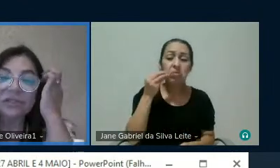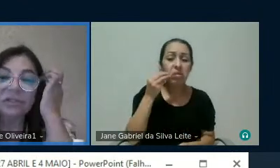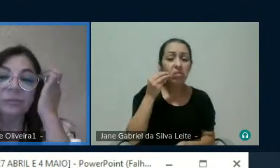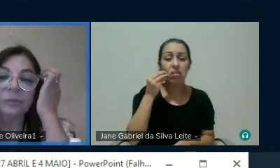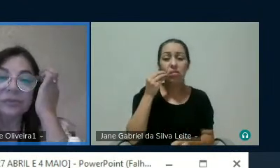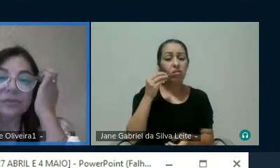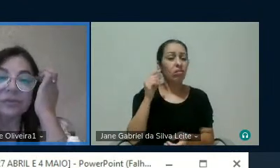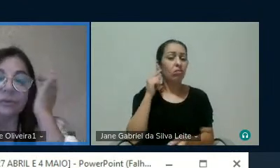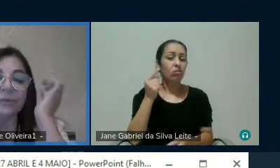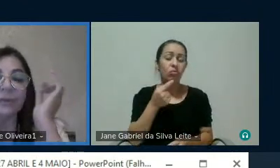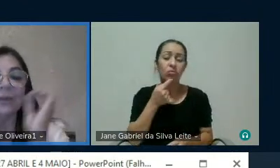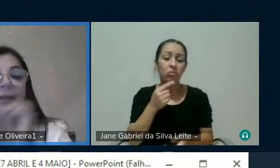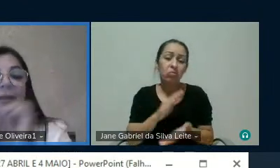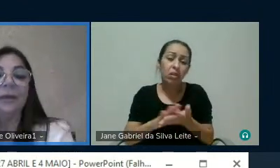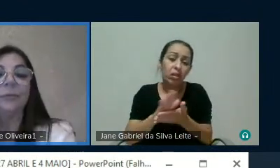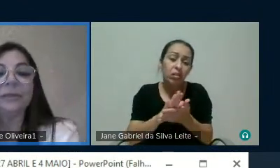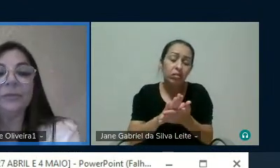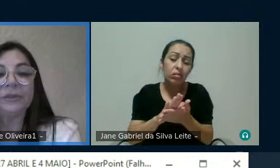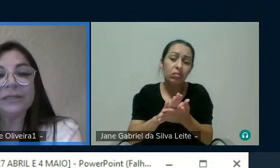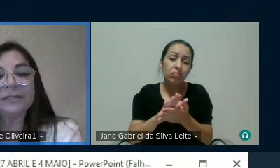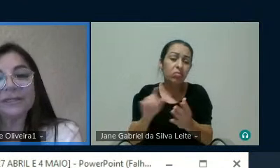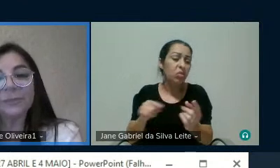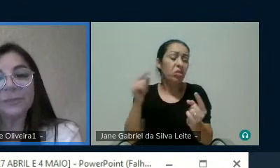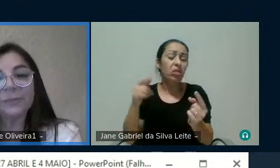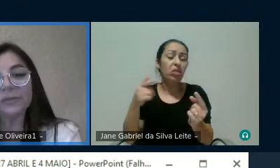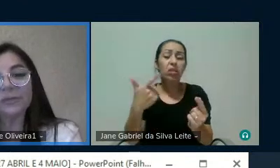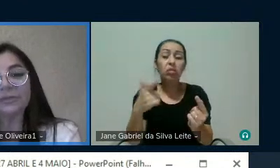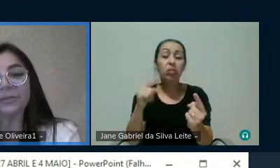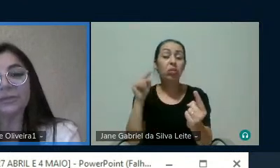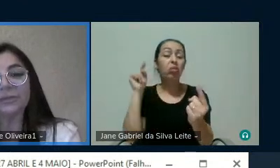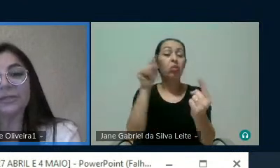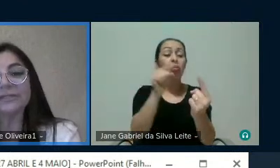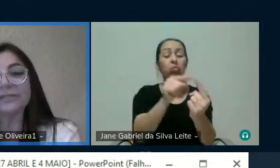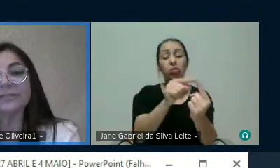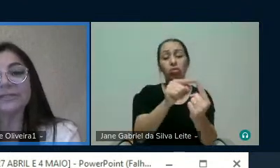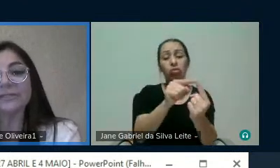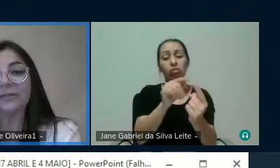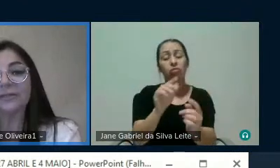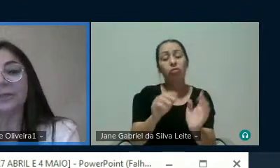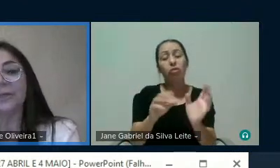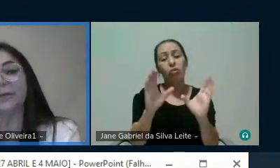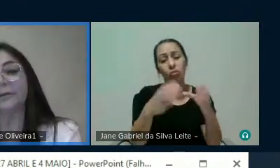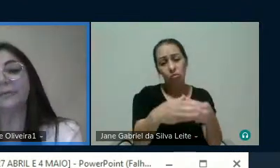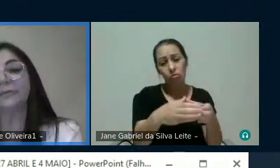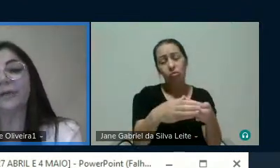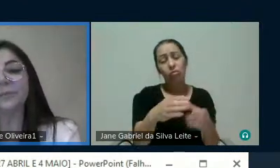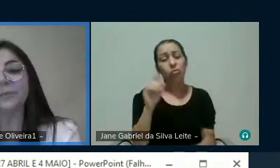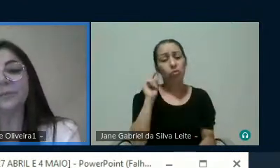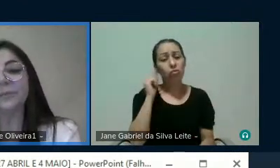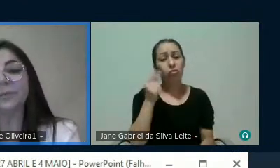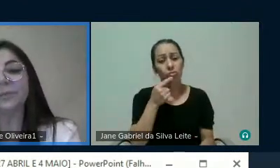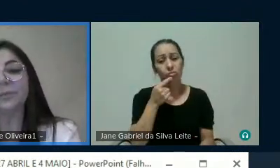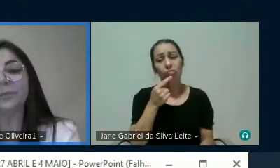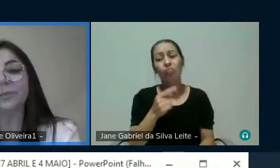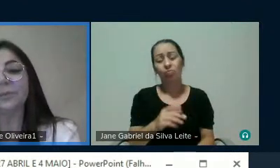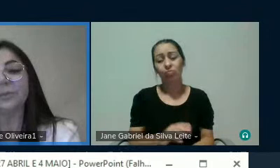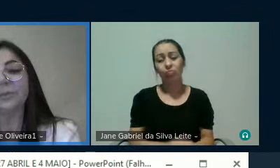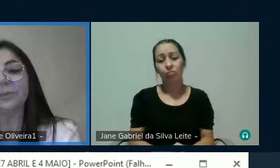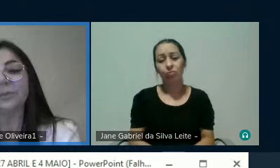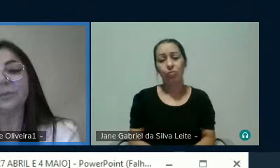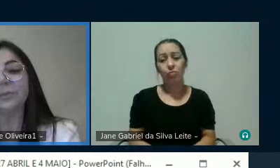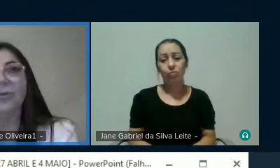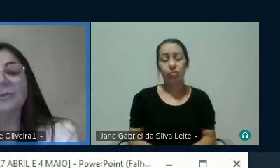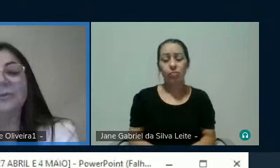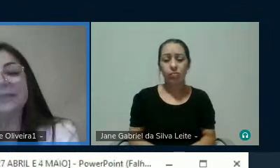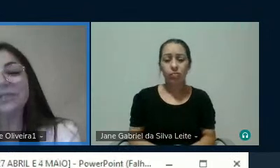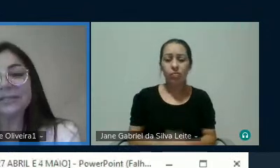objetivo de atingir o público surdo. Porque muitas das produções que são feitas por surdos em Libras, algumas têm